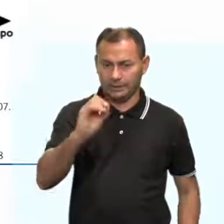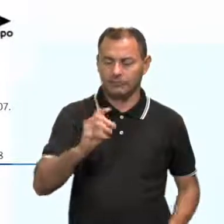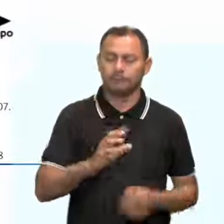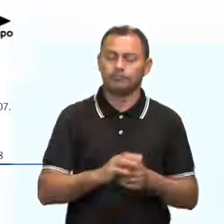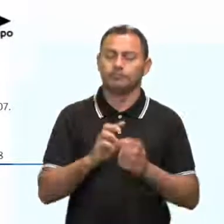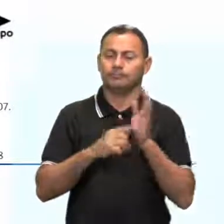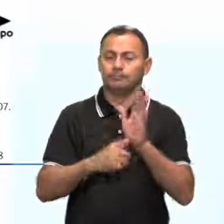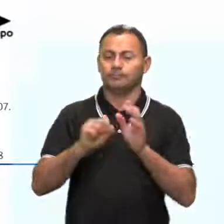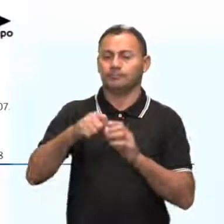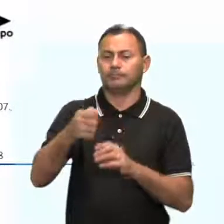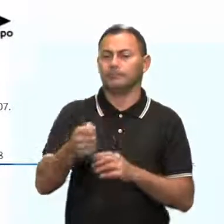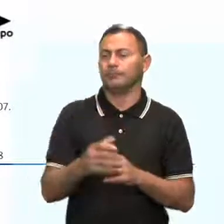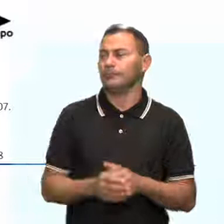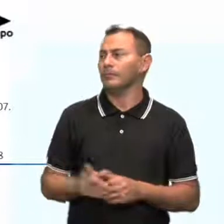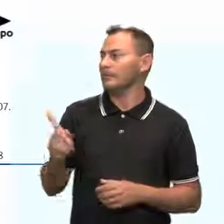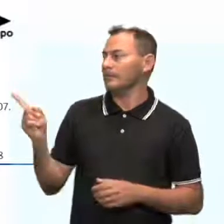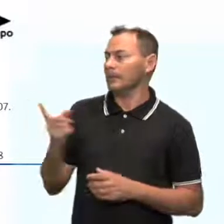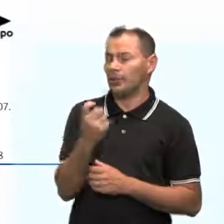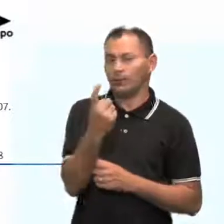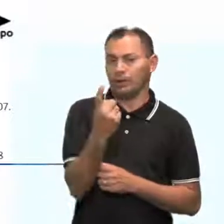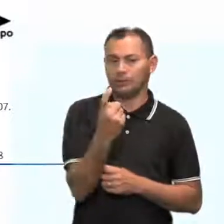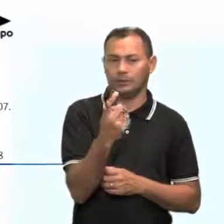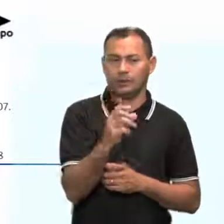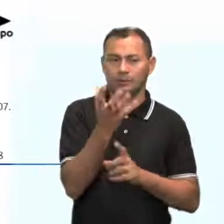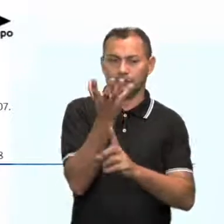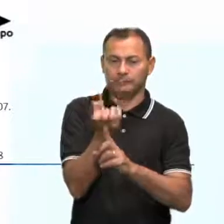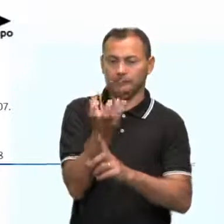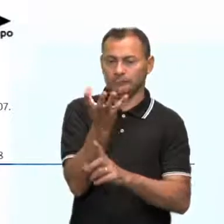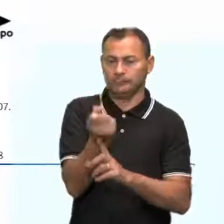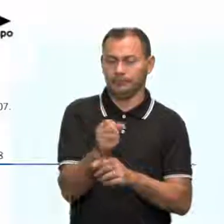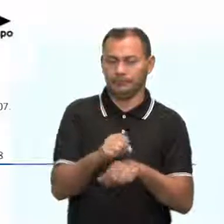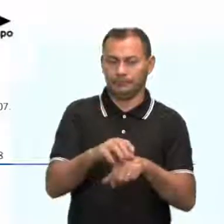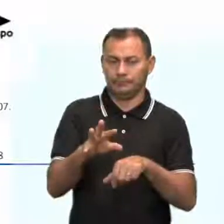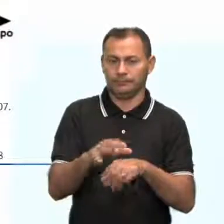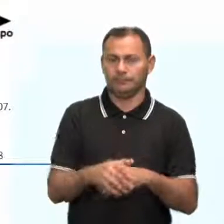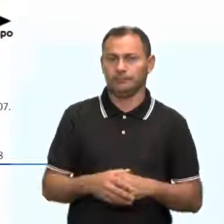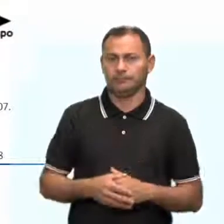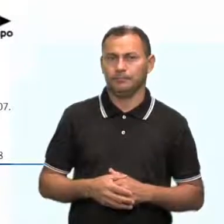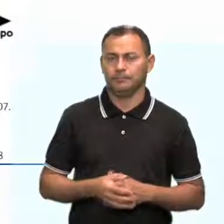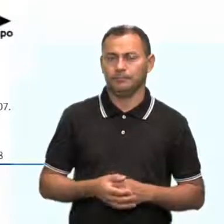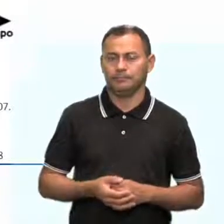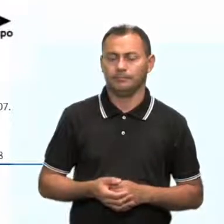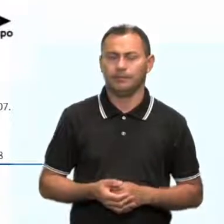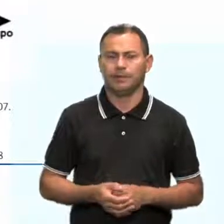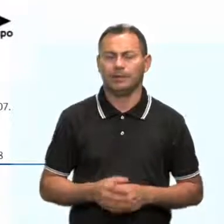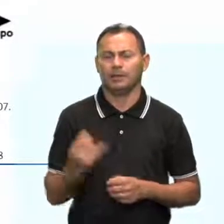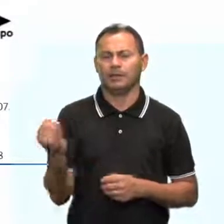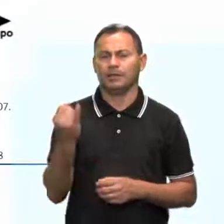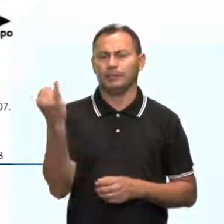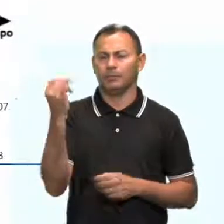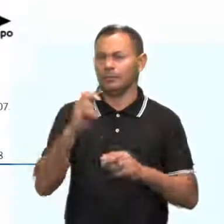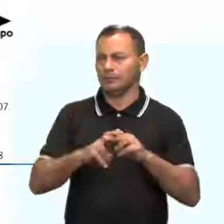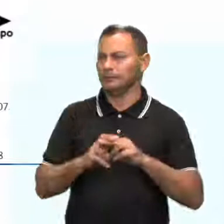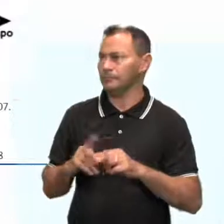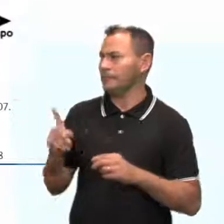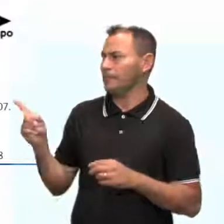dois sinais em uma só antena de transmissão. Isso é bastante